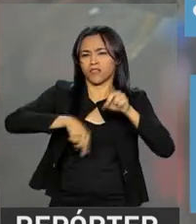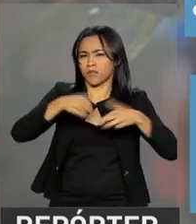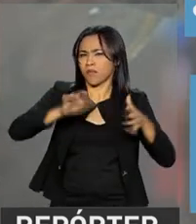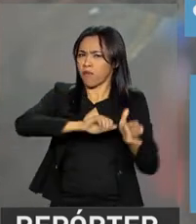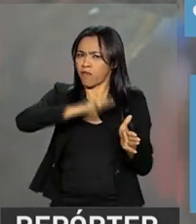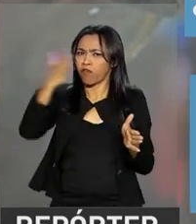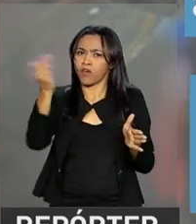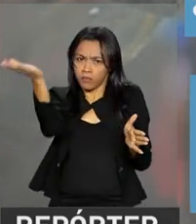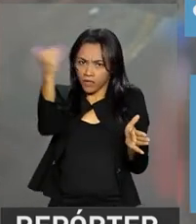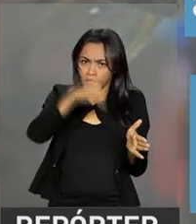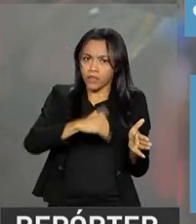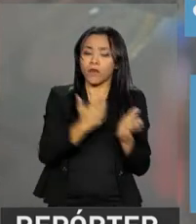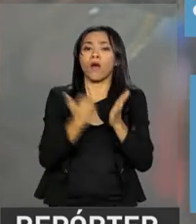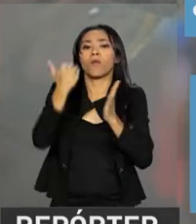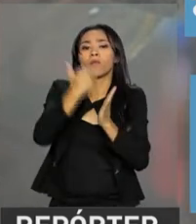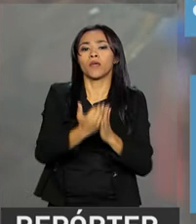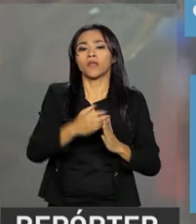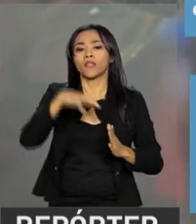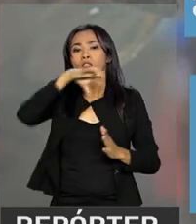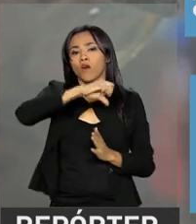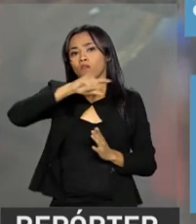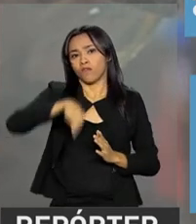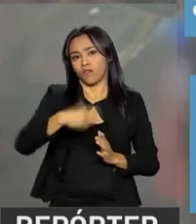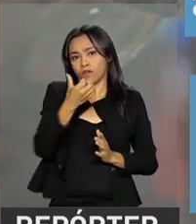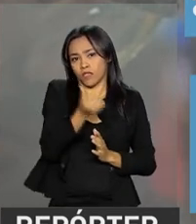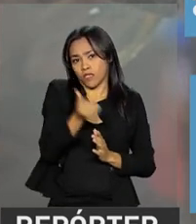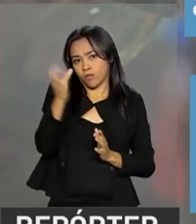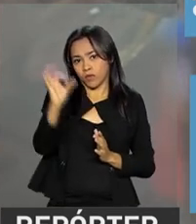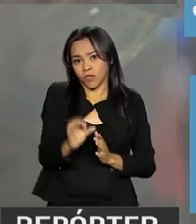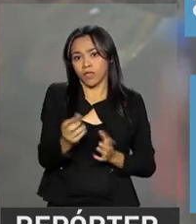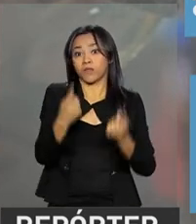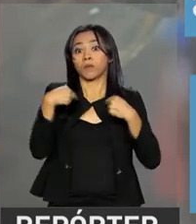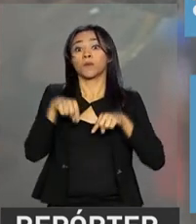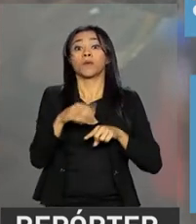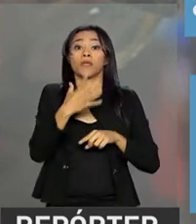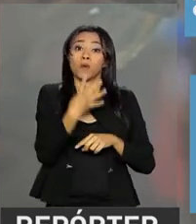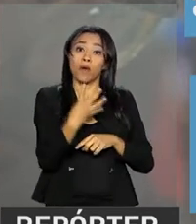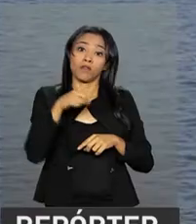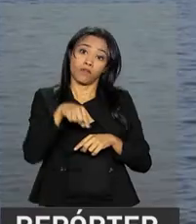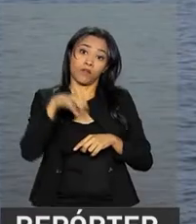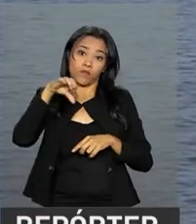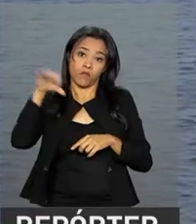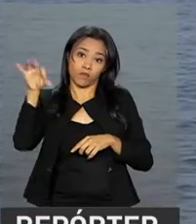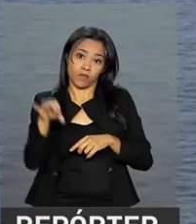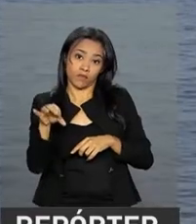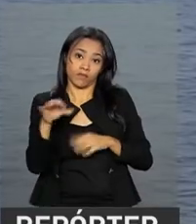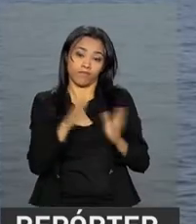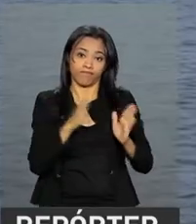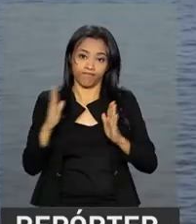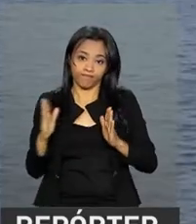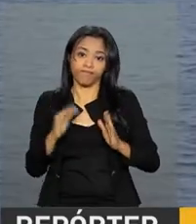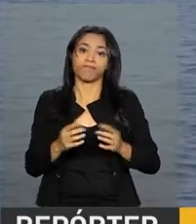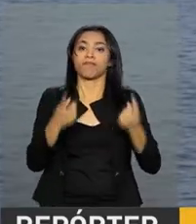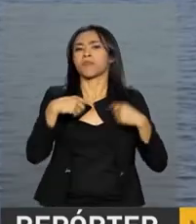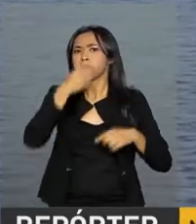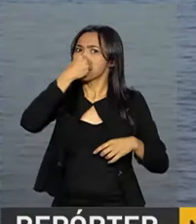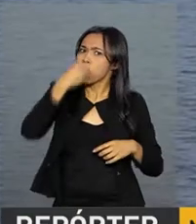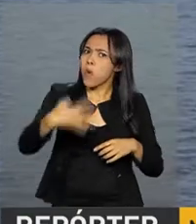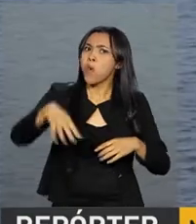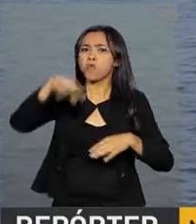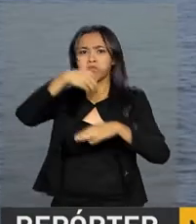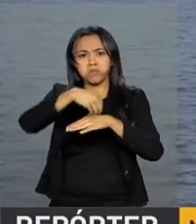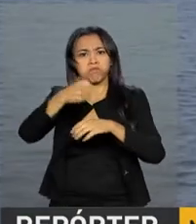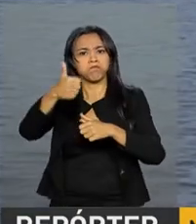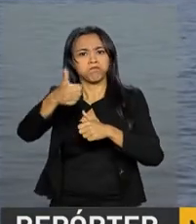crescem 9,6 por cento e 4,9 por cento apesar dos bons indicativos para a